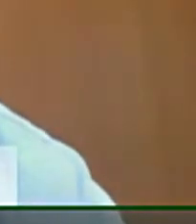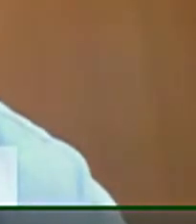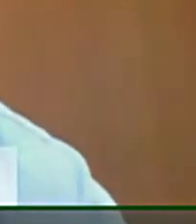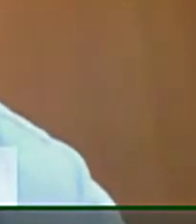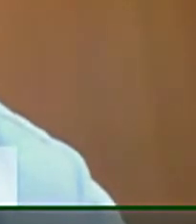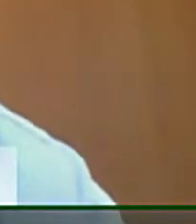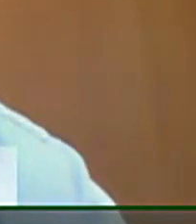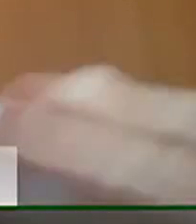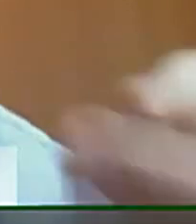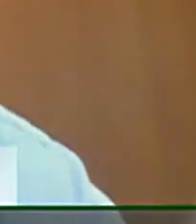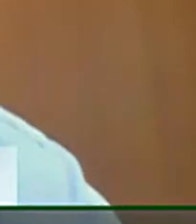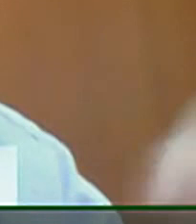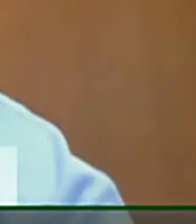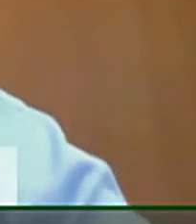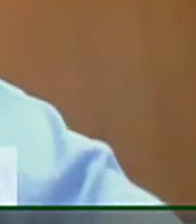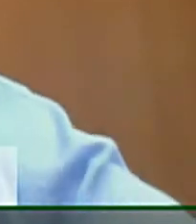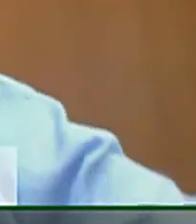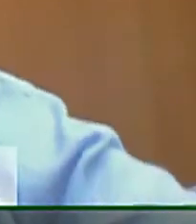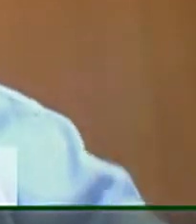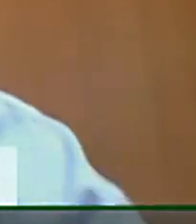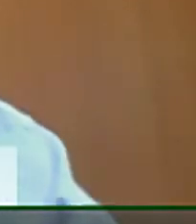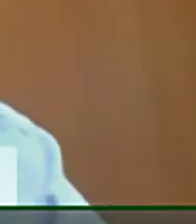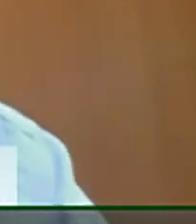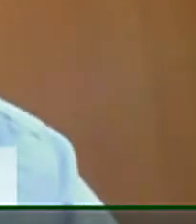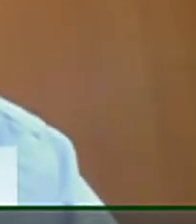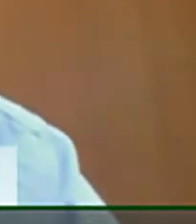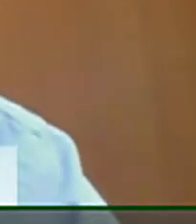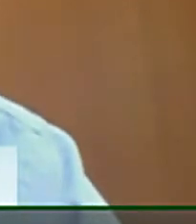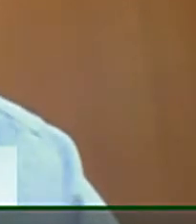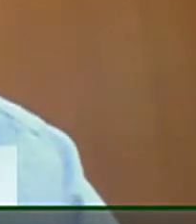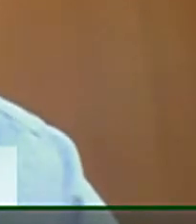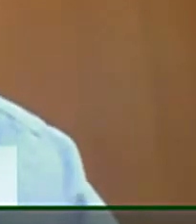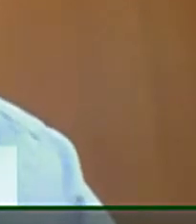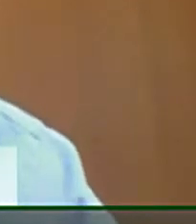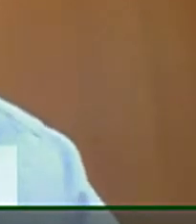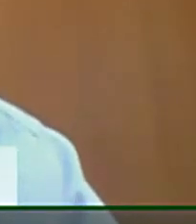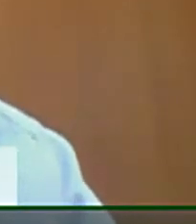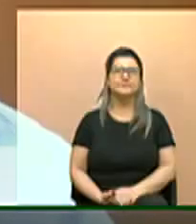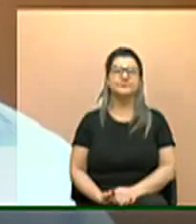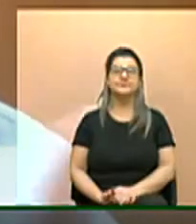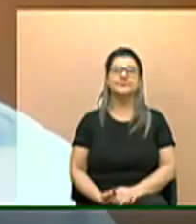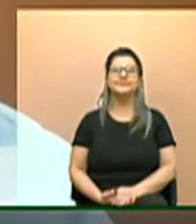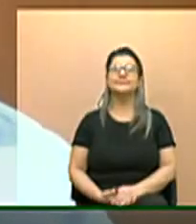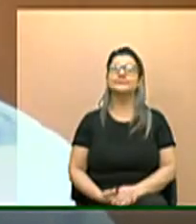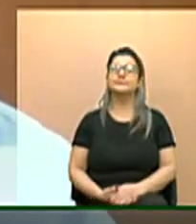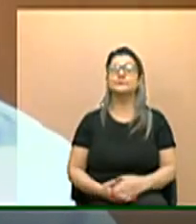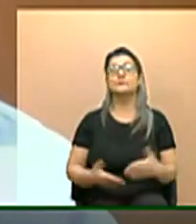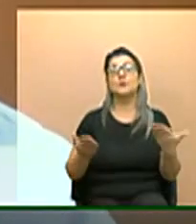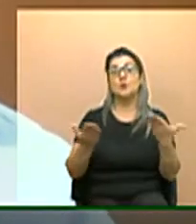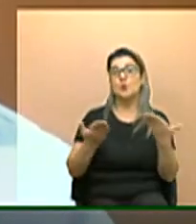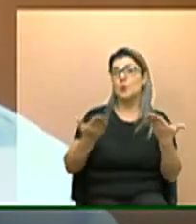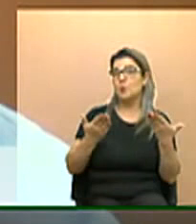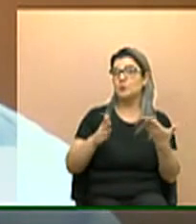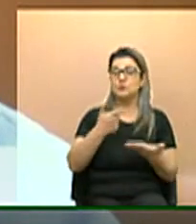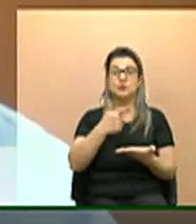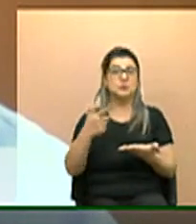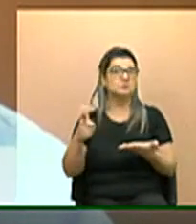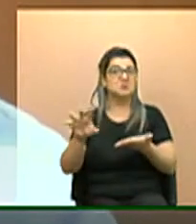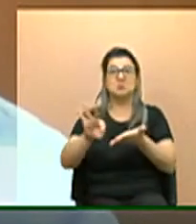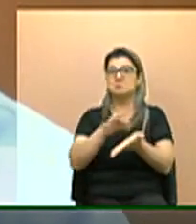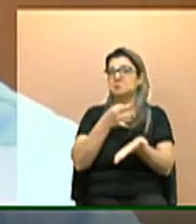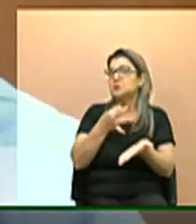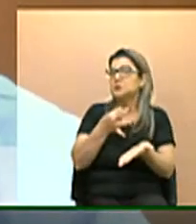em legalizar as pessoas em cima das áreas onde elas estão, onde hoje elas estão sem nenhuma escritura, não tem